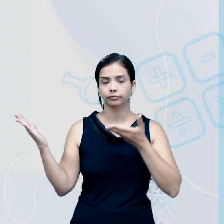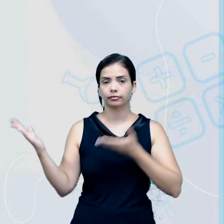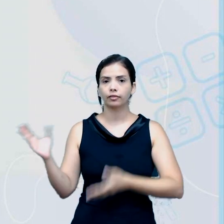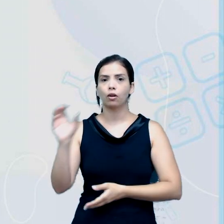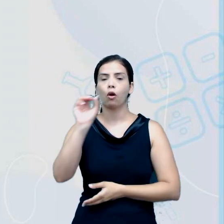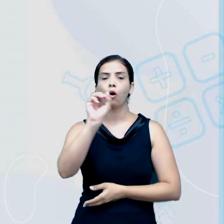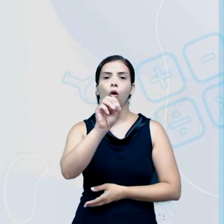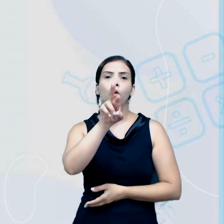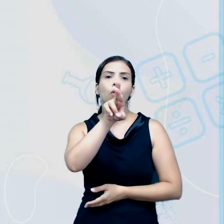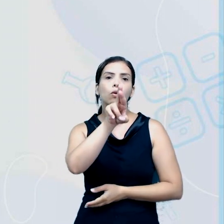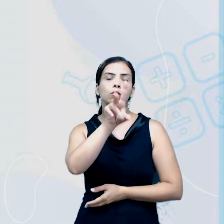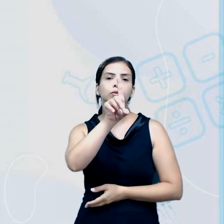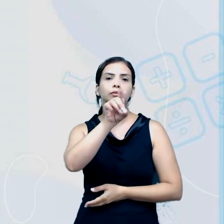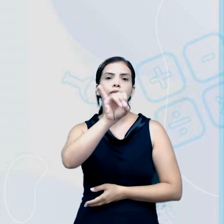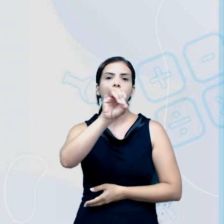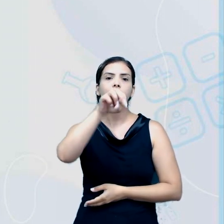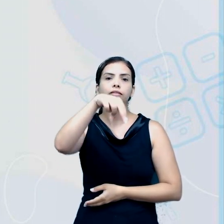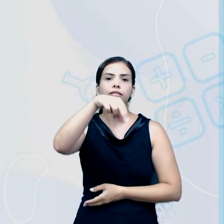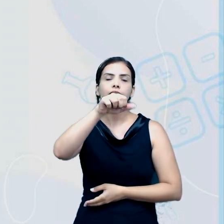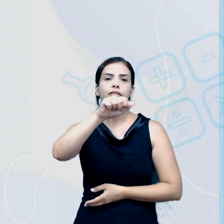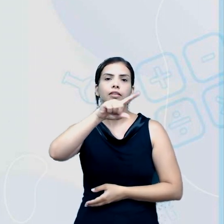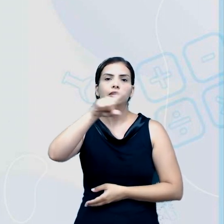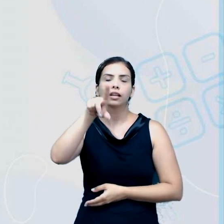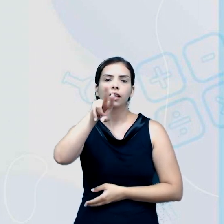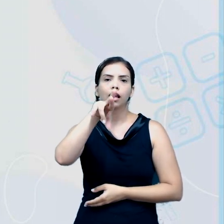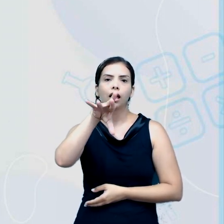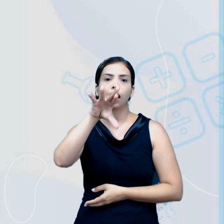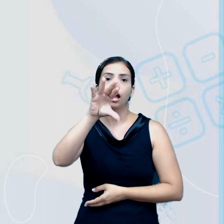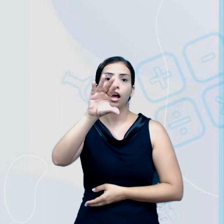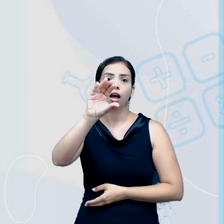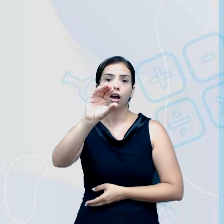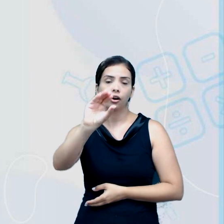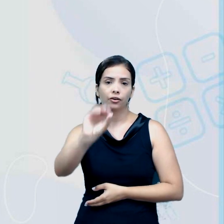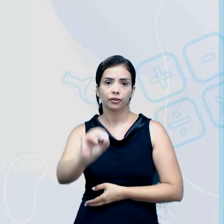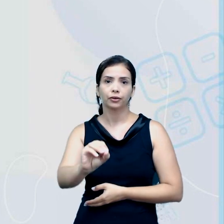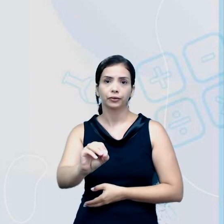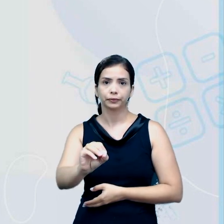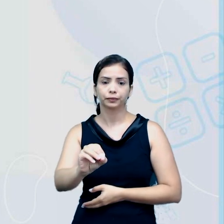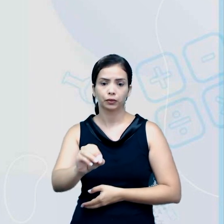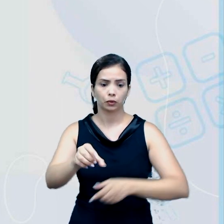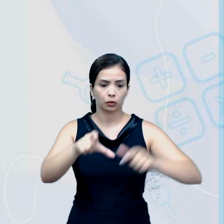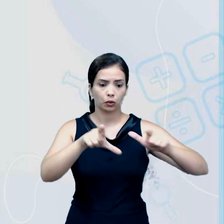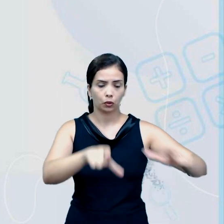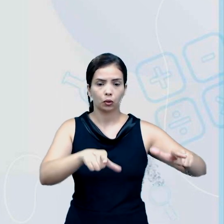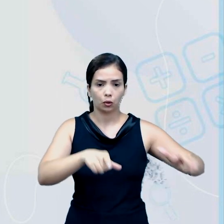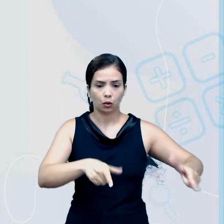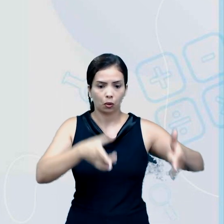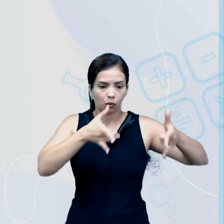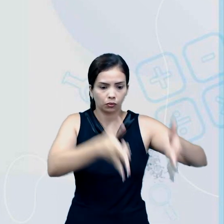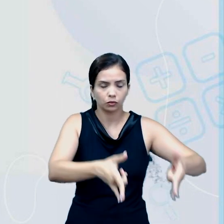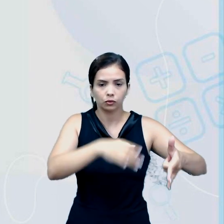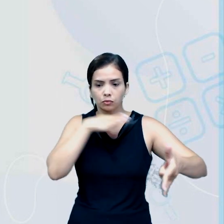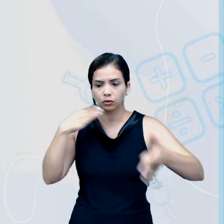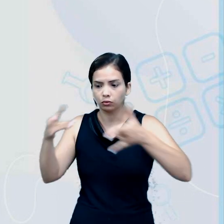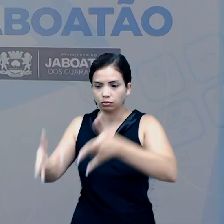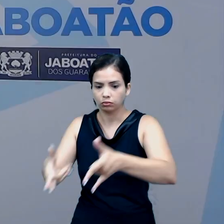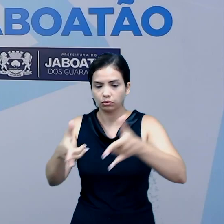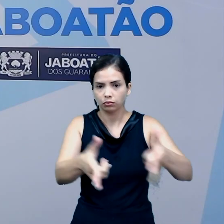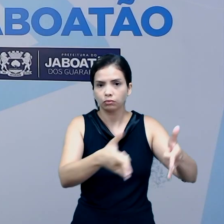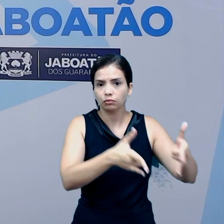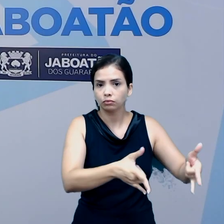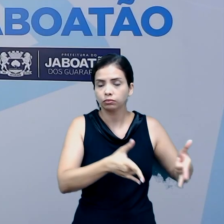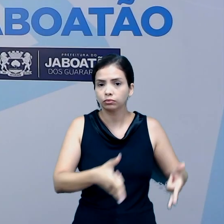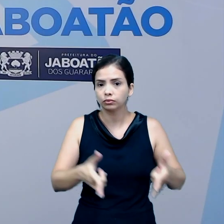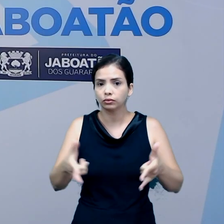2013 ela faz uma denúncia dos cemitérios clandestinos da cidade ou seja aqueles